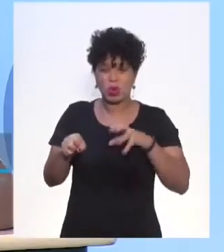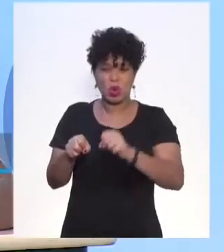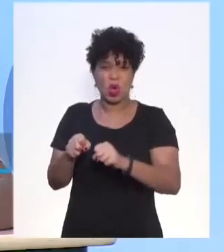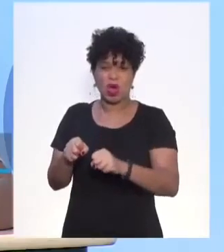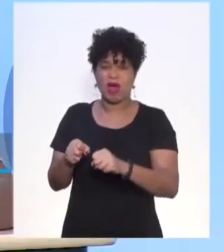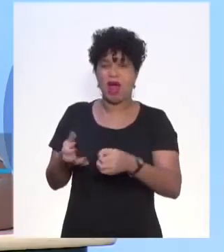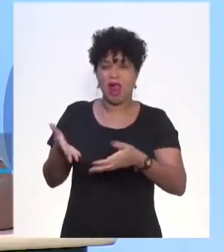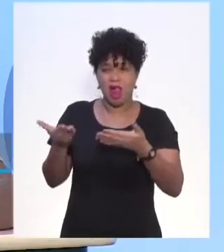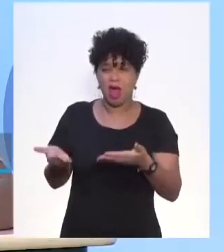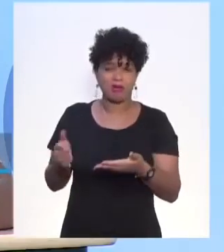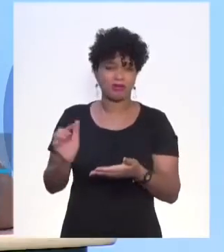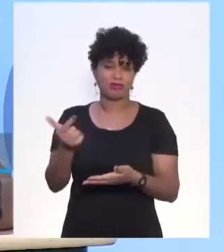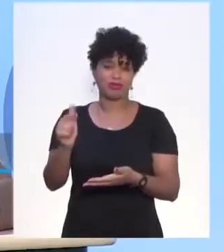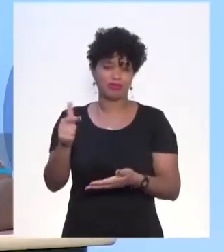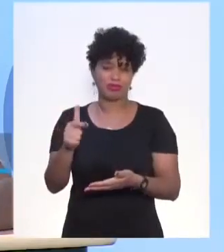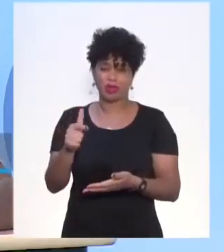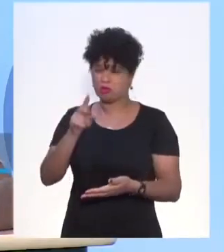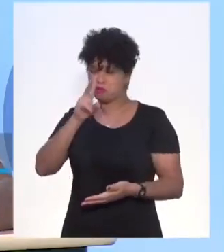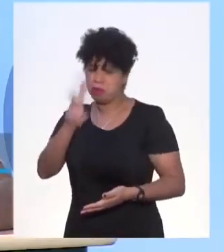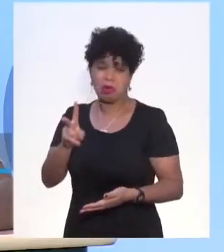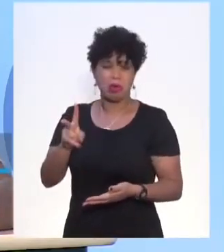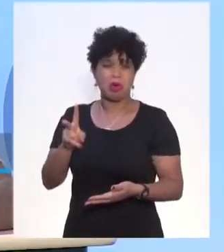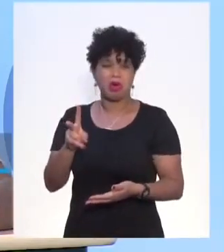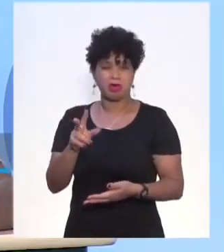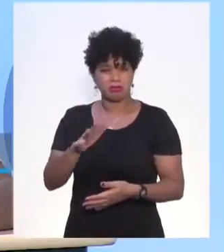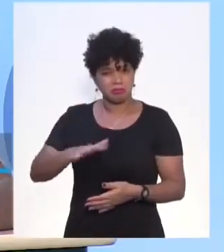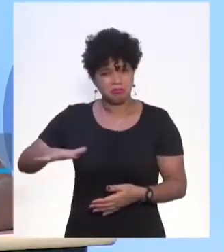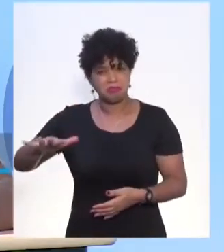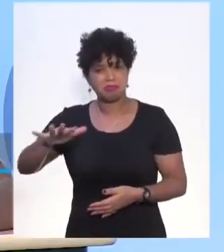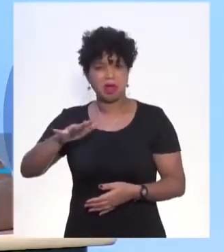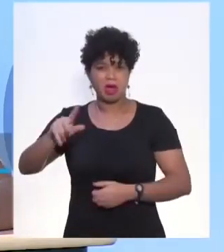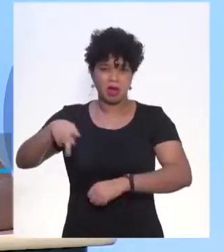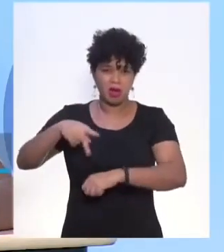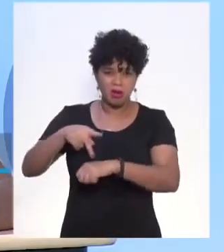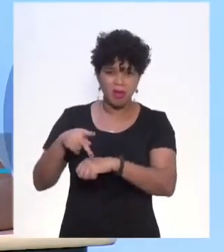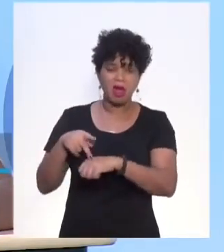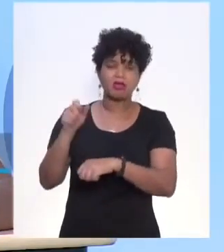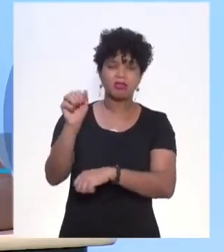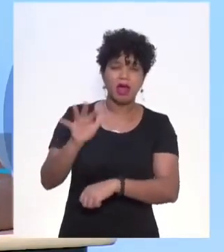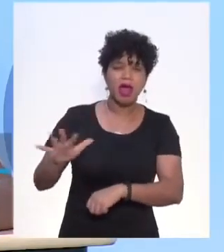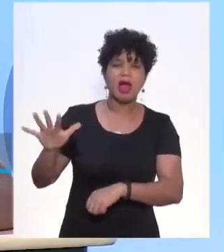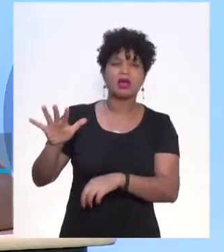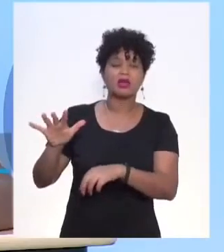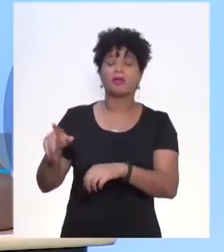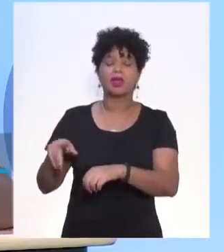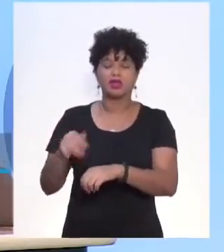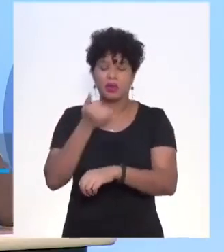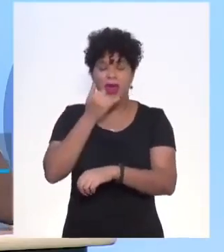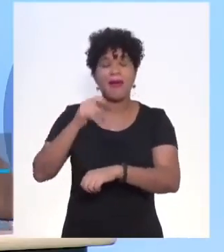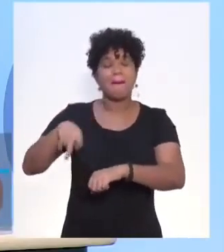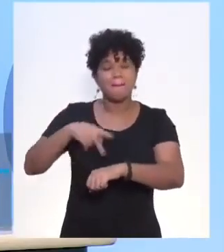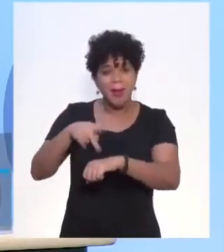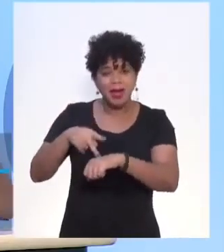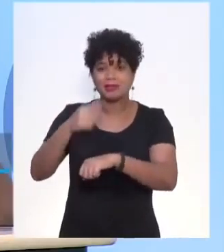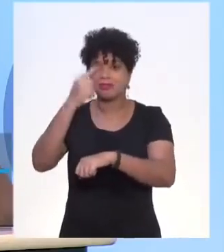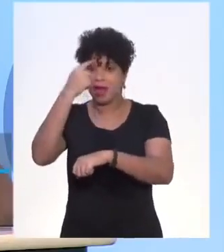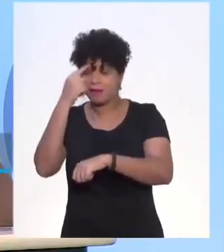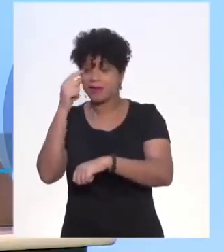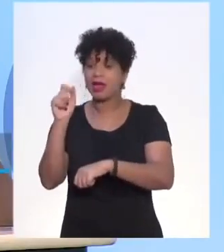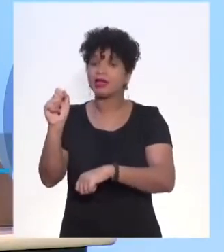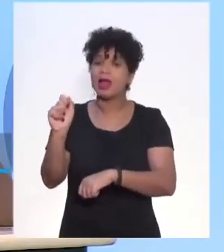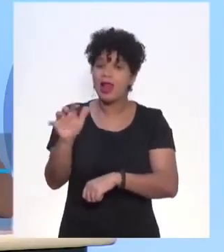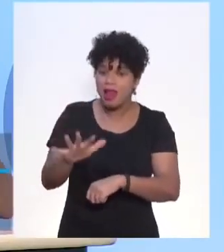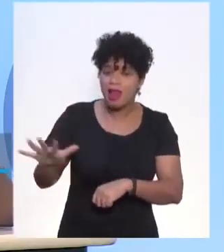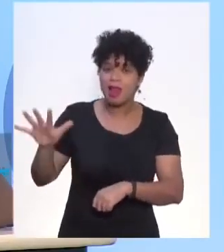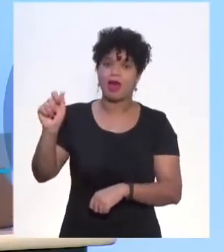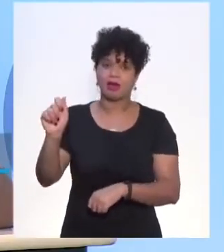britânicos, principalmente aí no território indiano, na Ásia, né? E os britânicos também exerceram domínio sobre